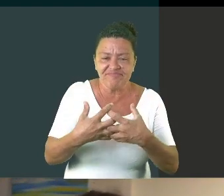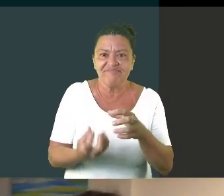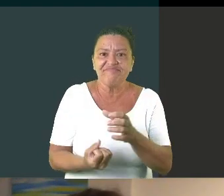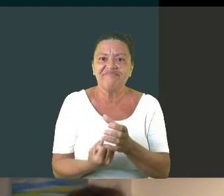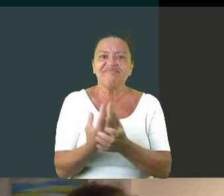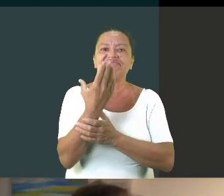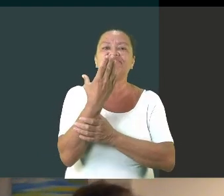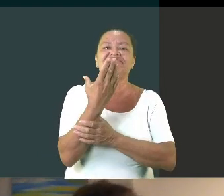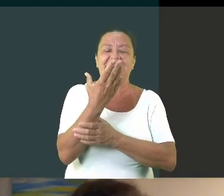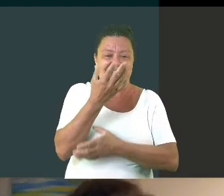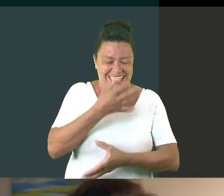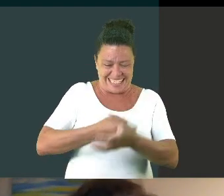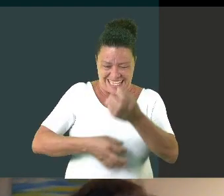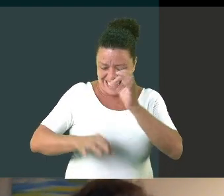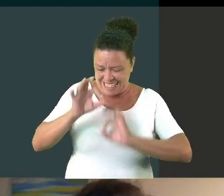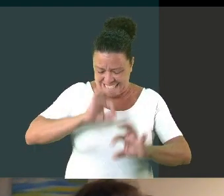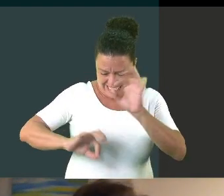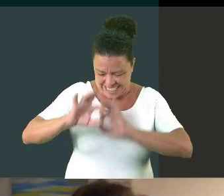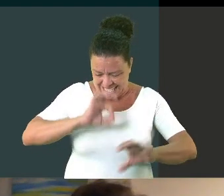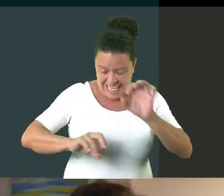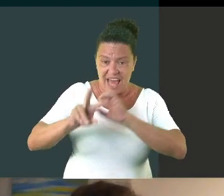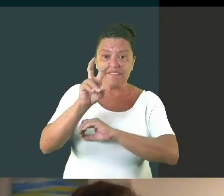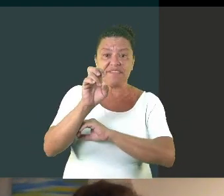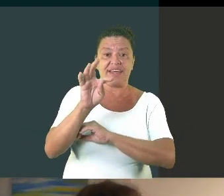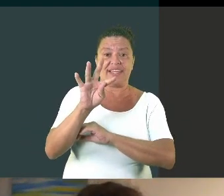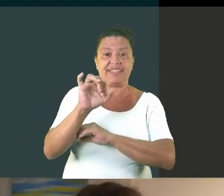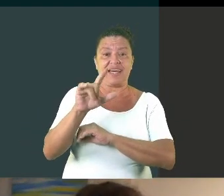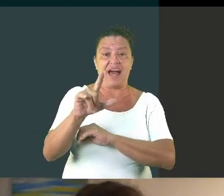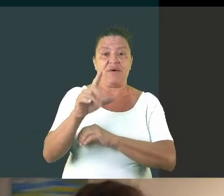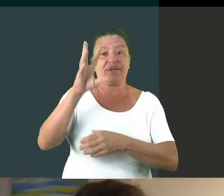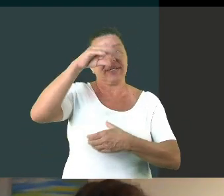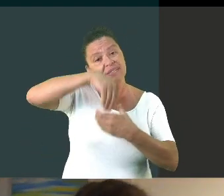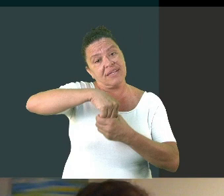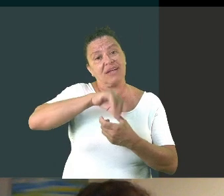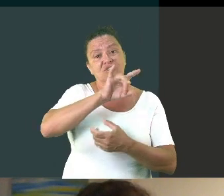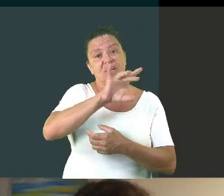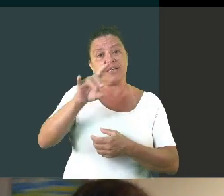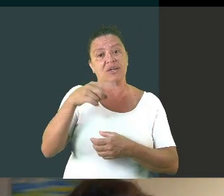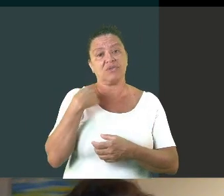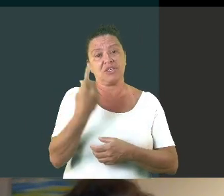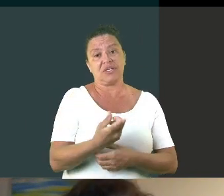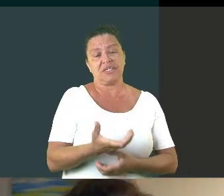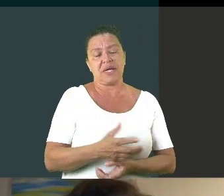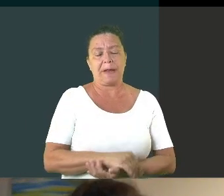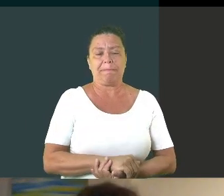esse complexo de energias vitais que estão dentro de cada um de nós.